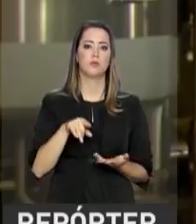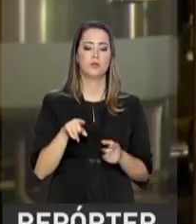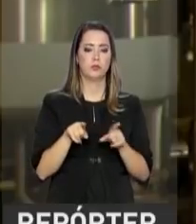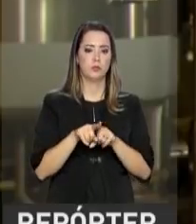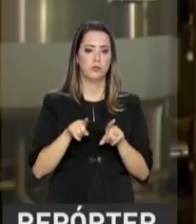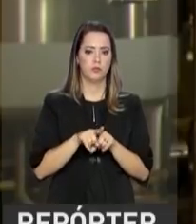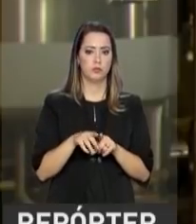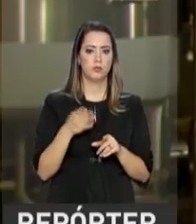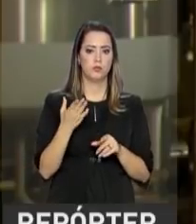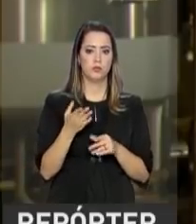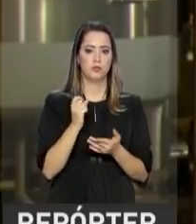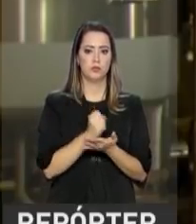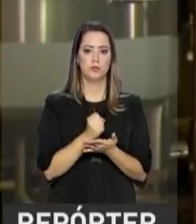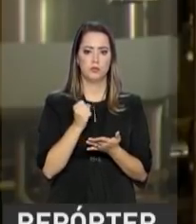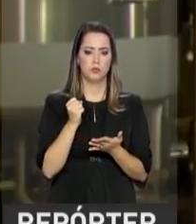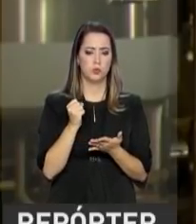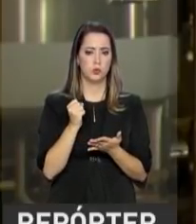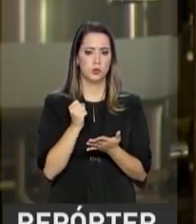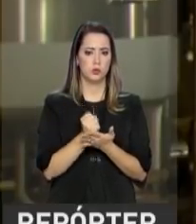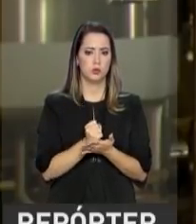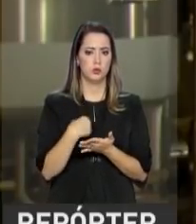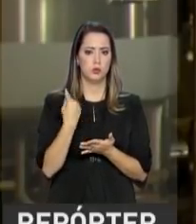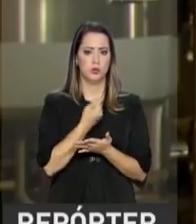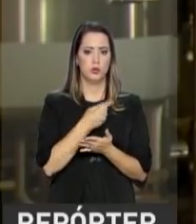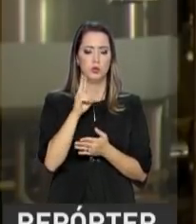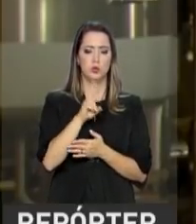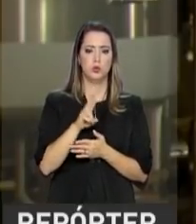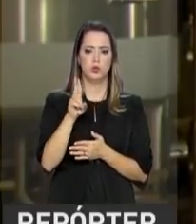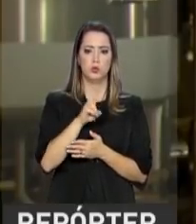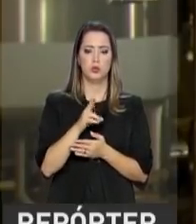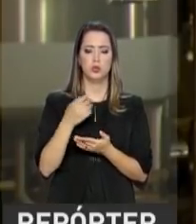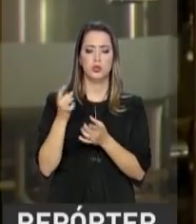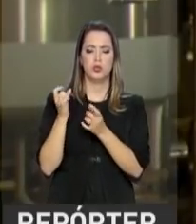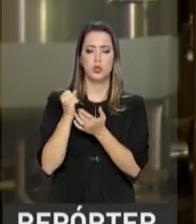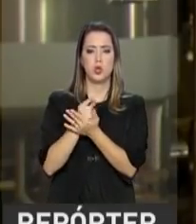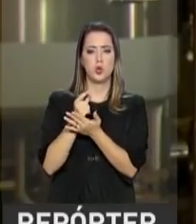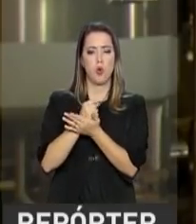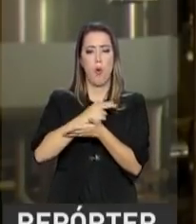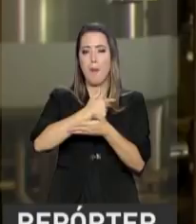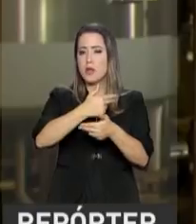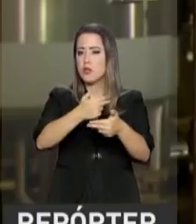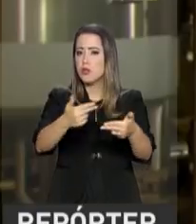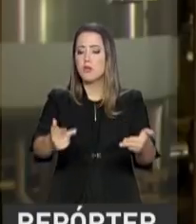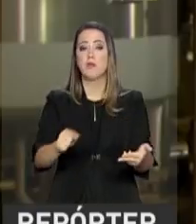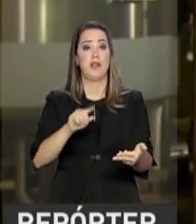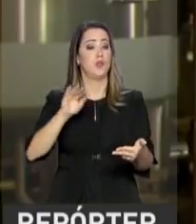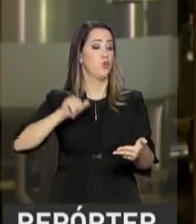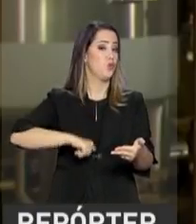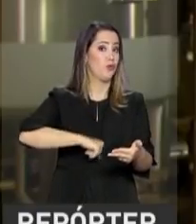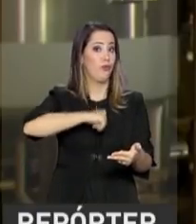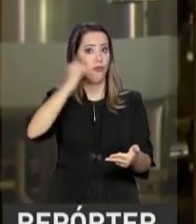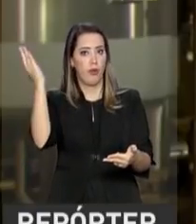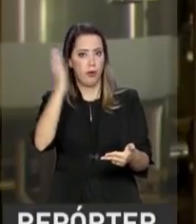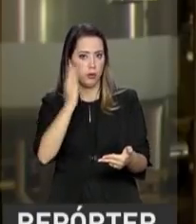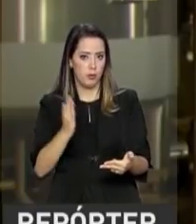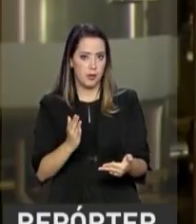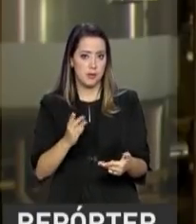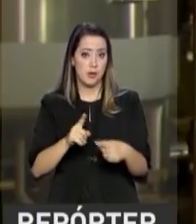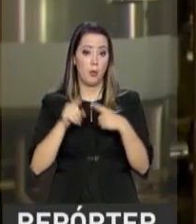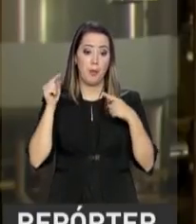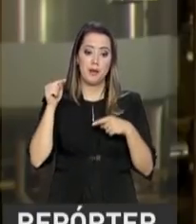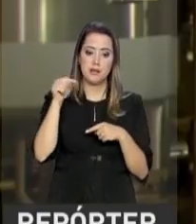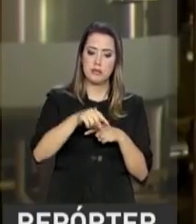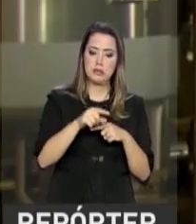feita por contrato do plasma brasileiro, a gente importa uma grande parte. A partir do momento em que isso estiver sendo feito